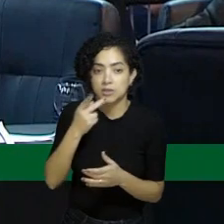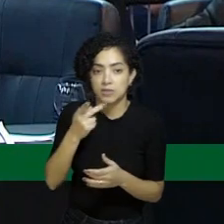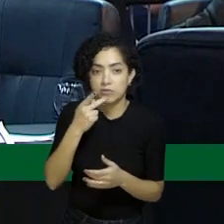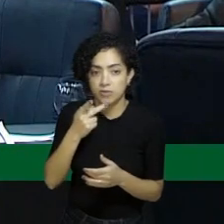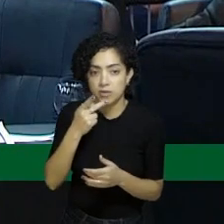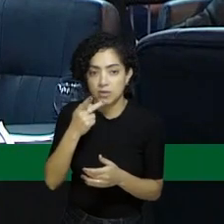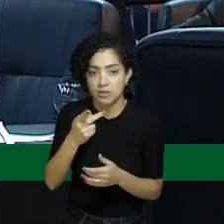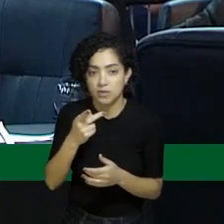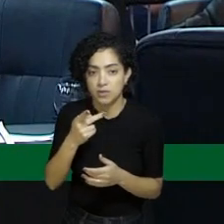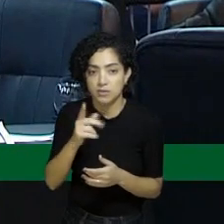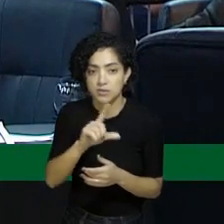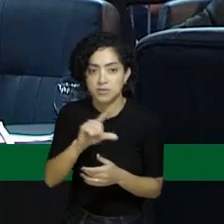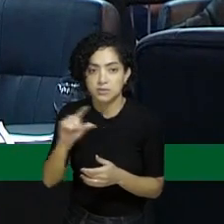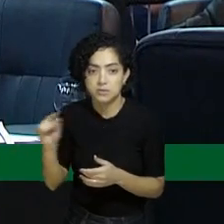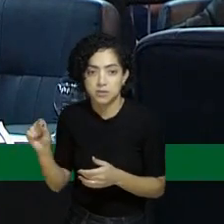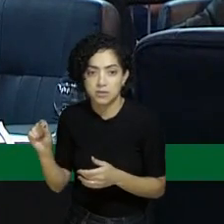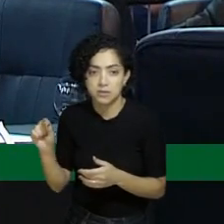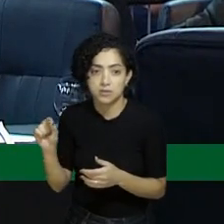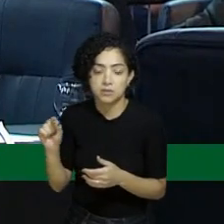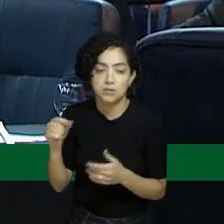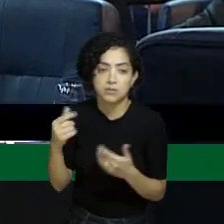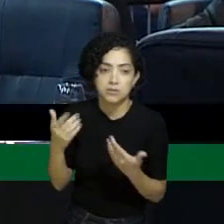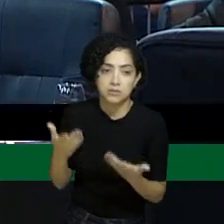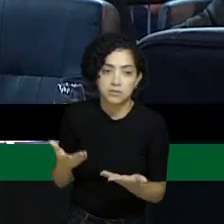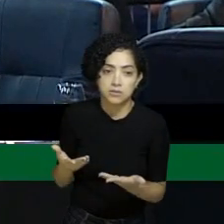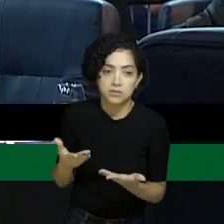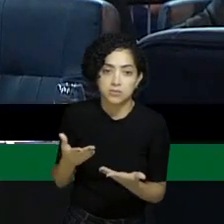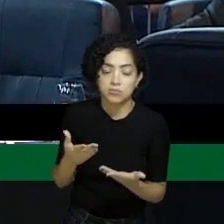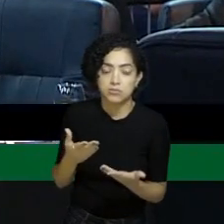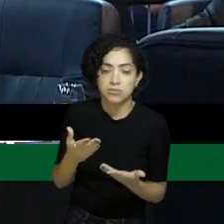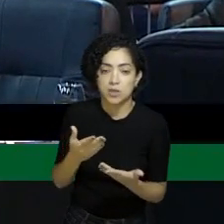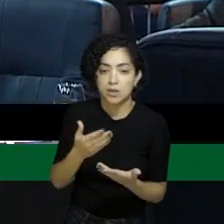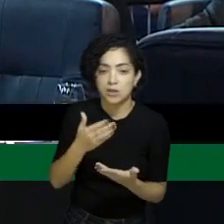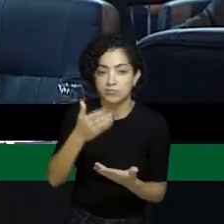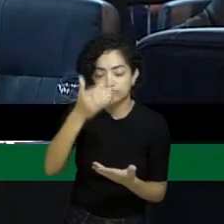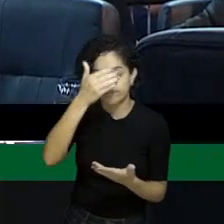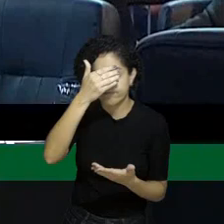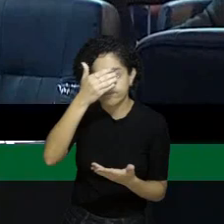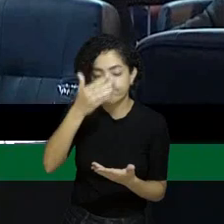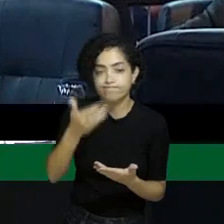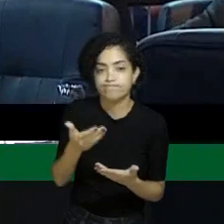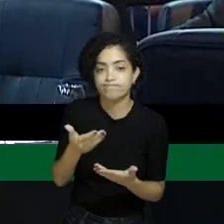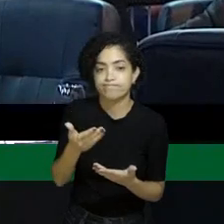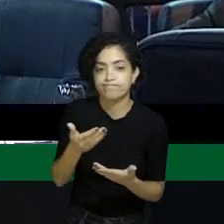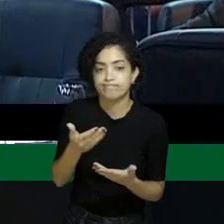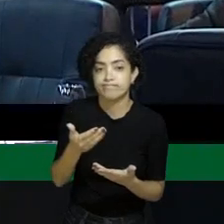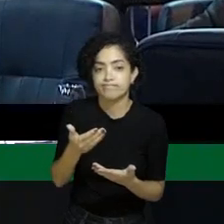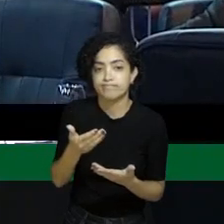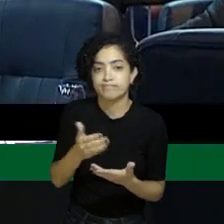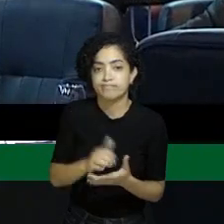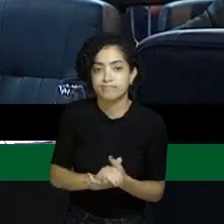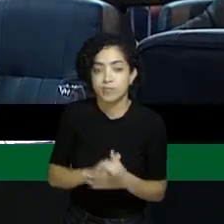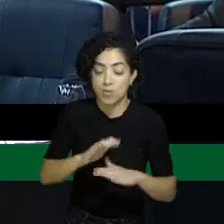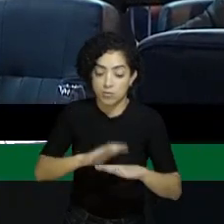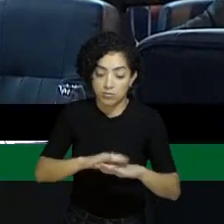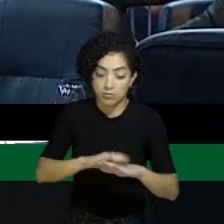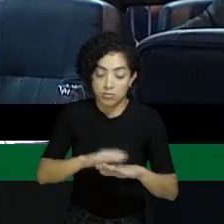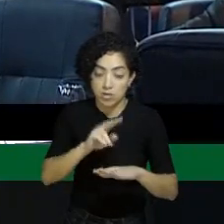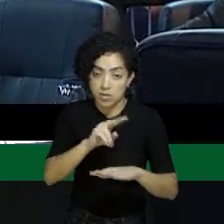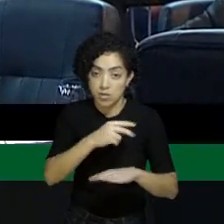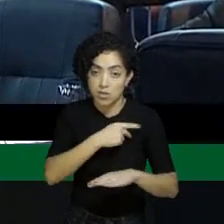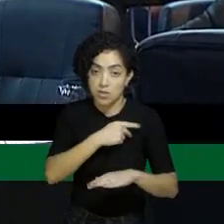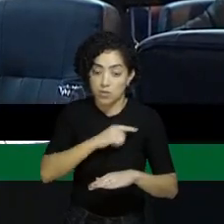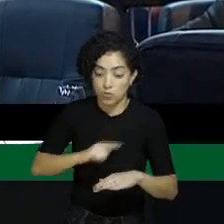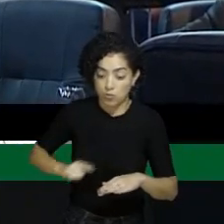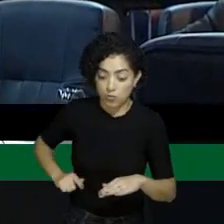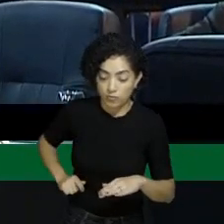plenário. Quando ele dizer que essa casa está fechando os olhos e que está negligenciando atos do governo do Estado. Esse governo é